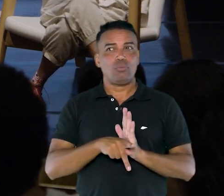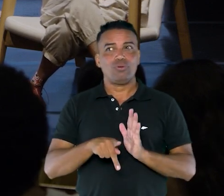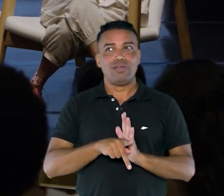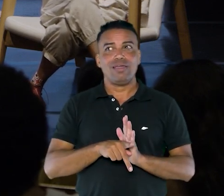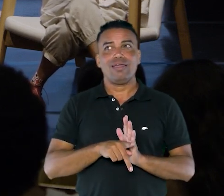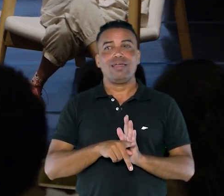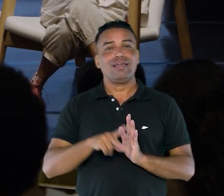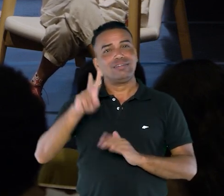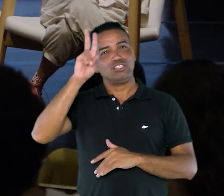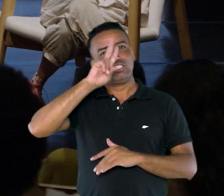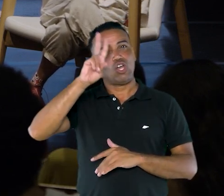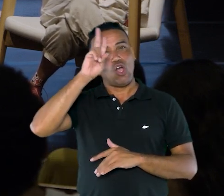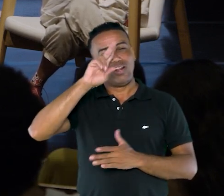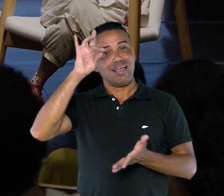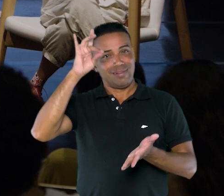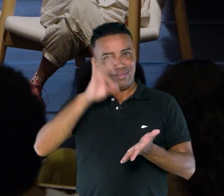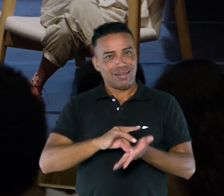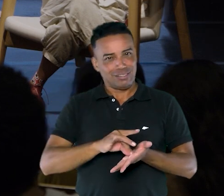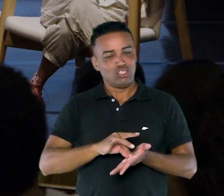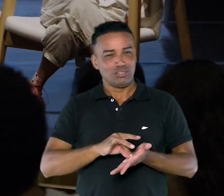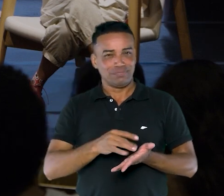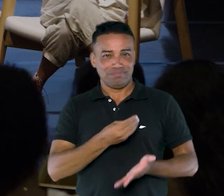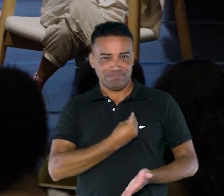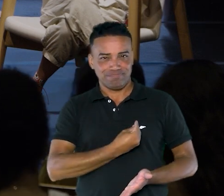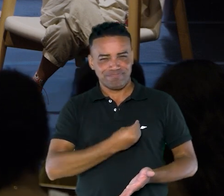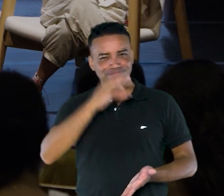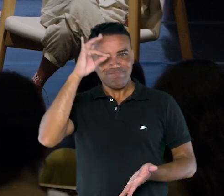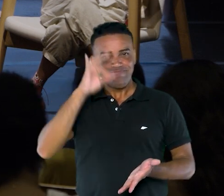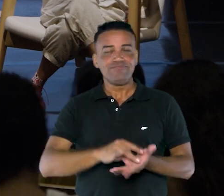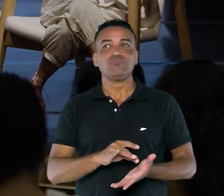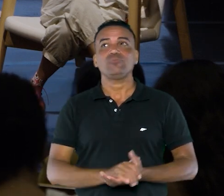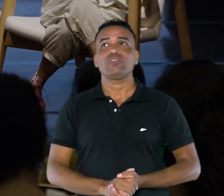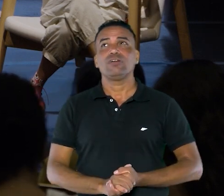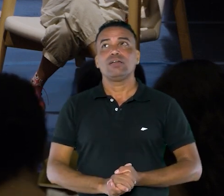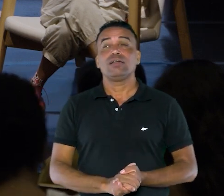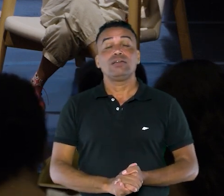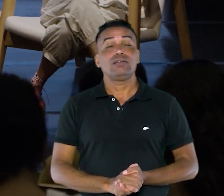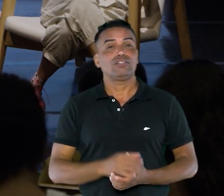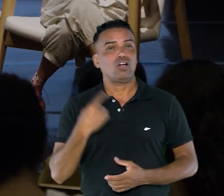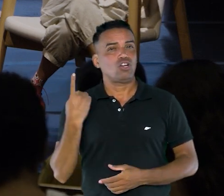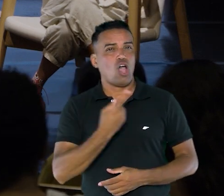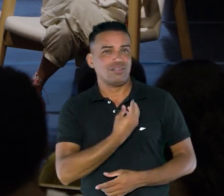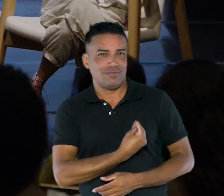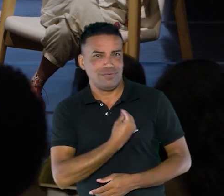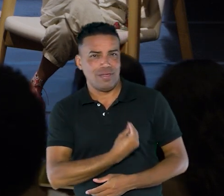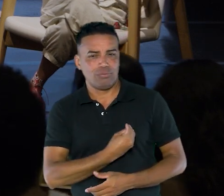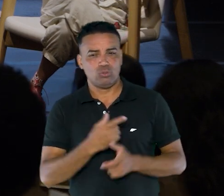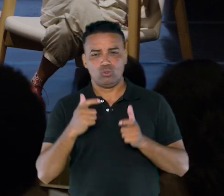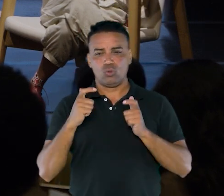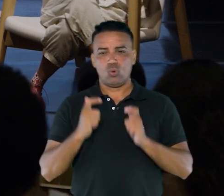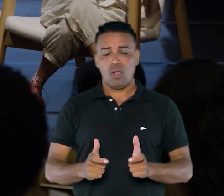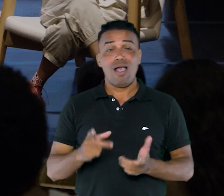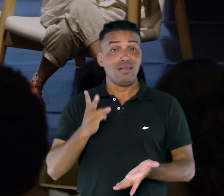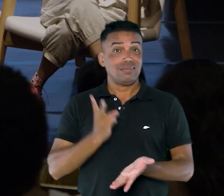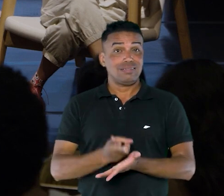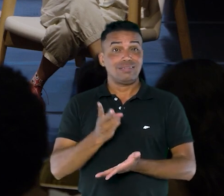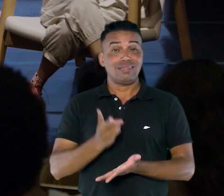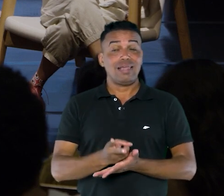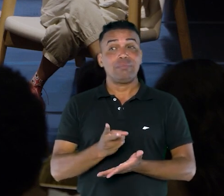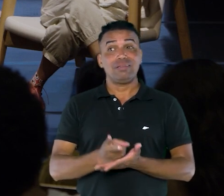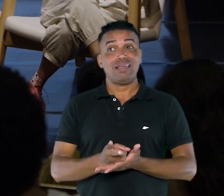da realidade que a Maria falou, que a gente vive num lugar que existe sempre